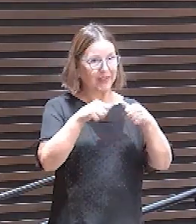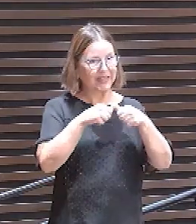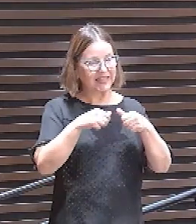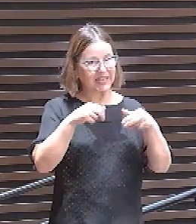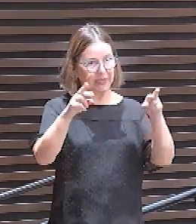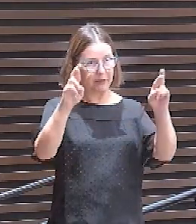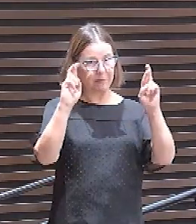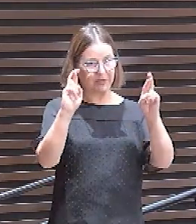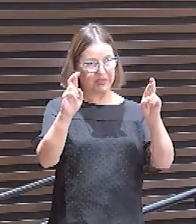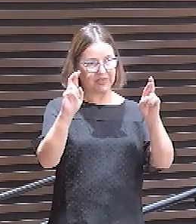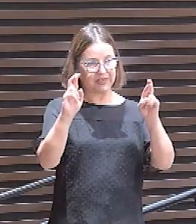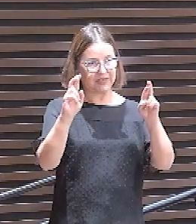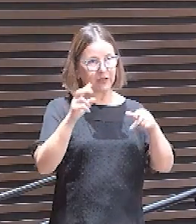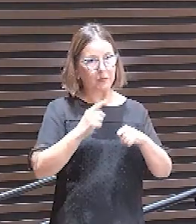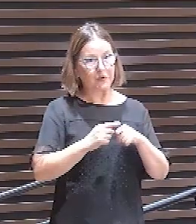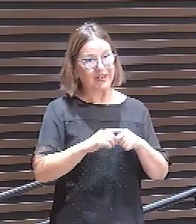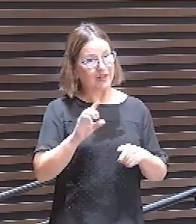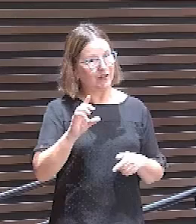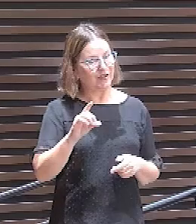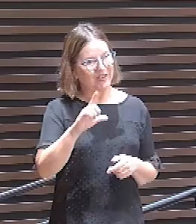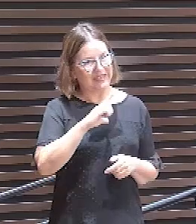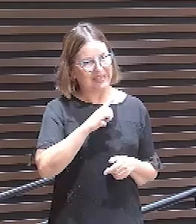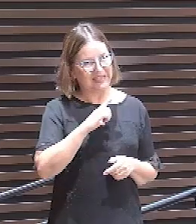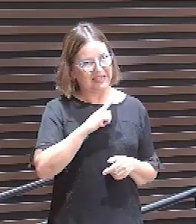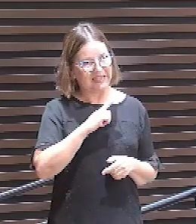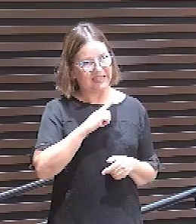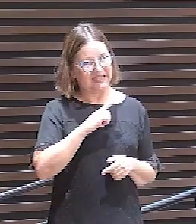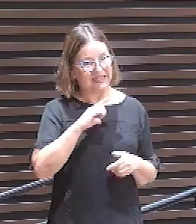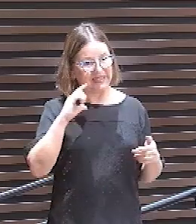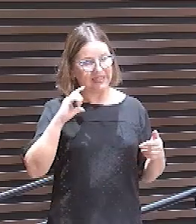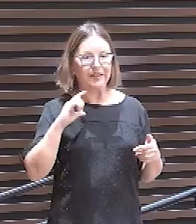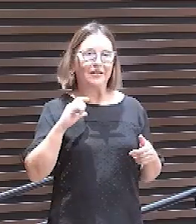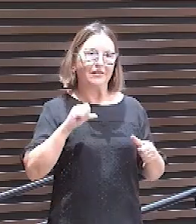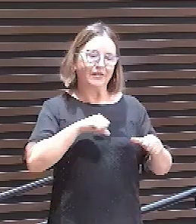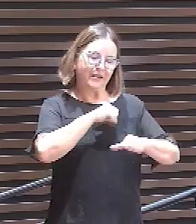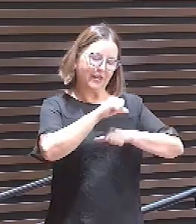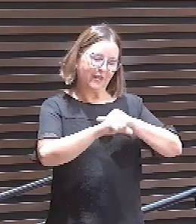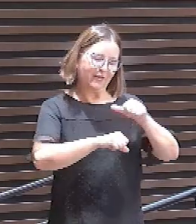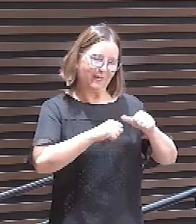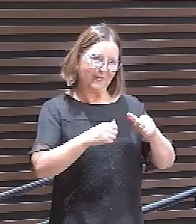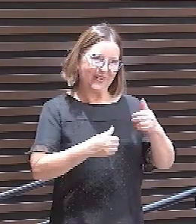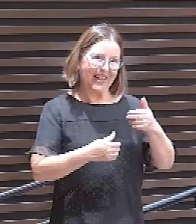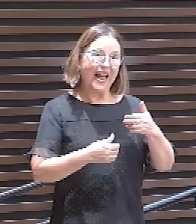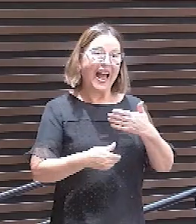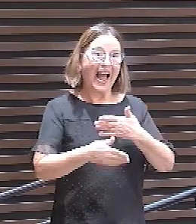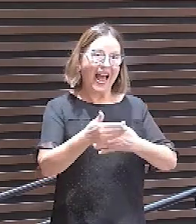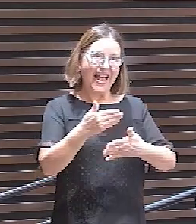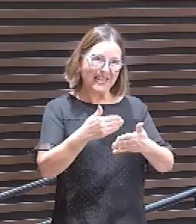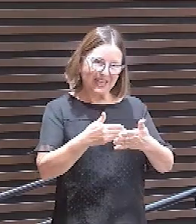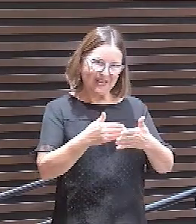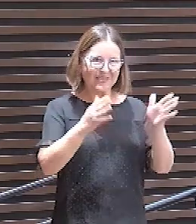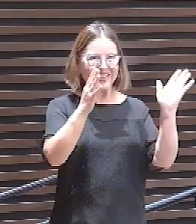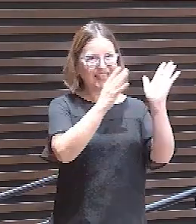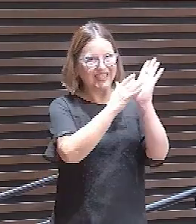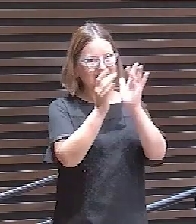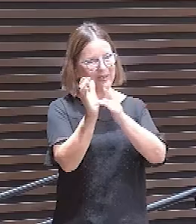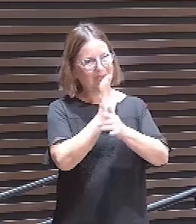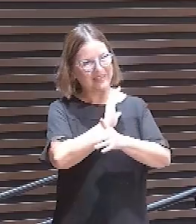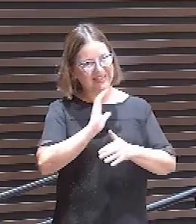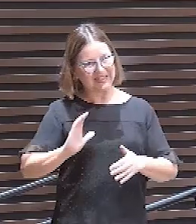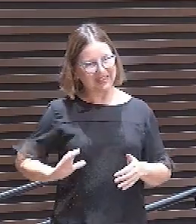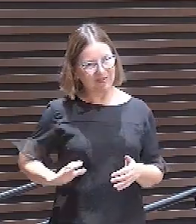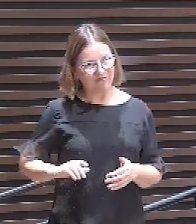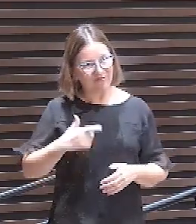Porque só existe regeneração por meio de Jesus Cristo. Não existe outro